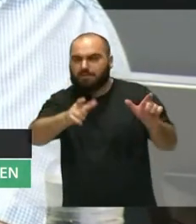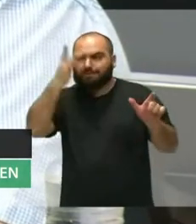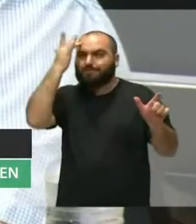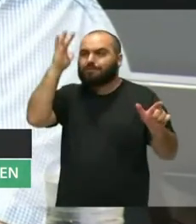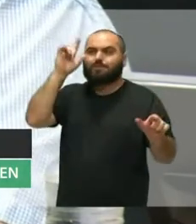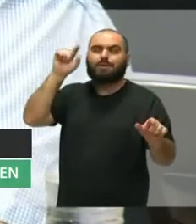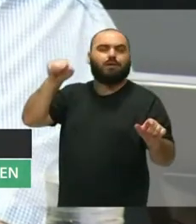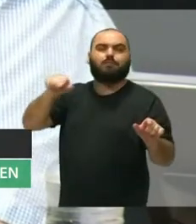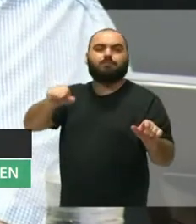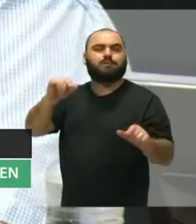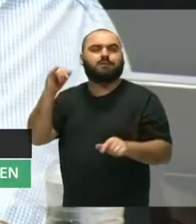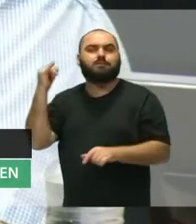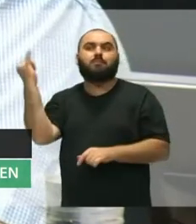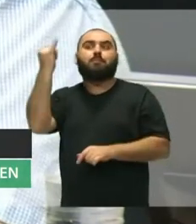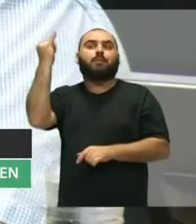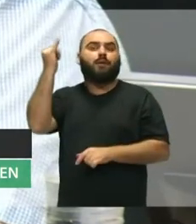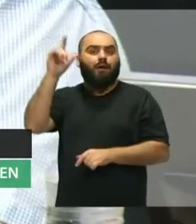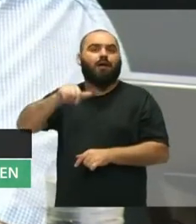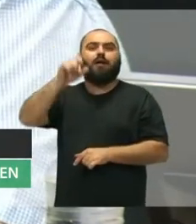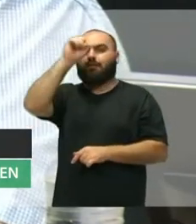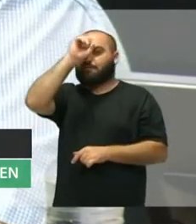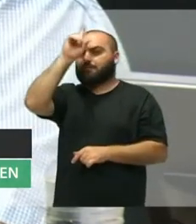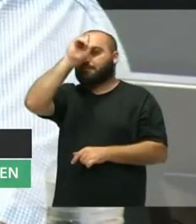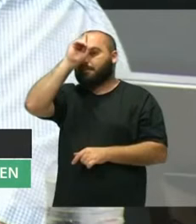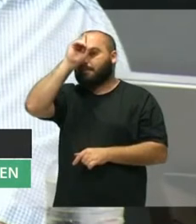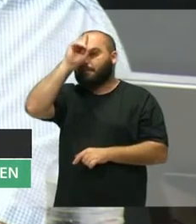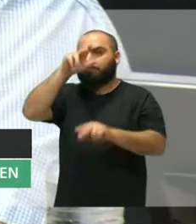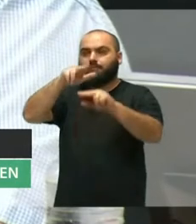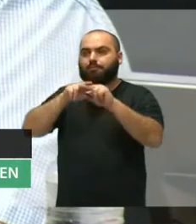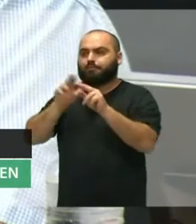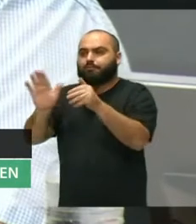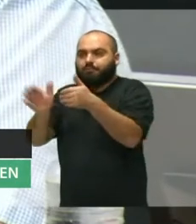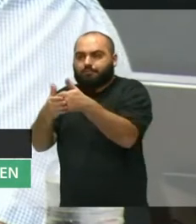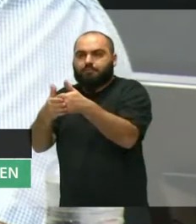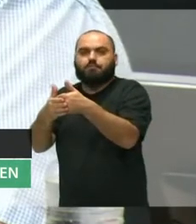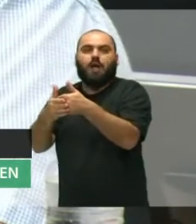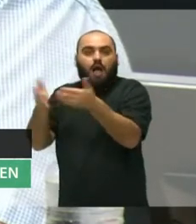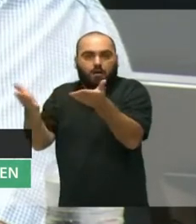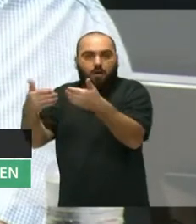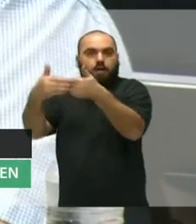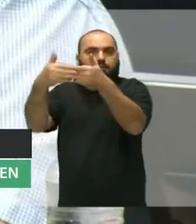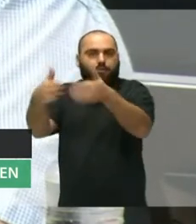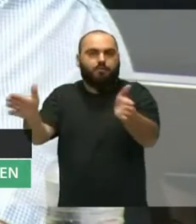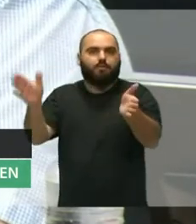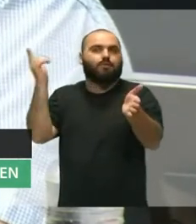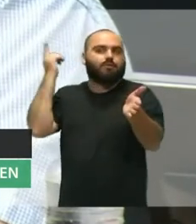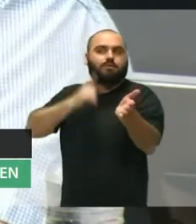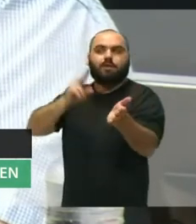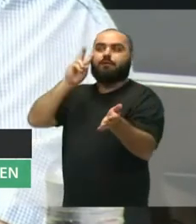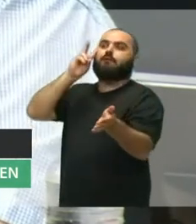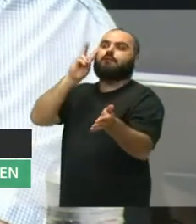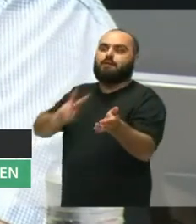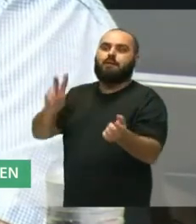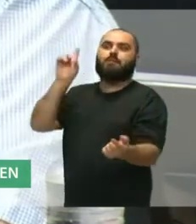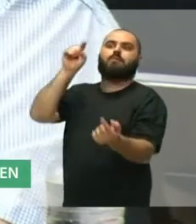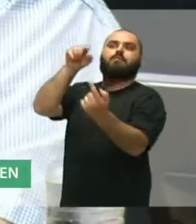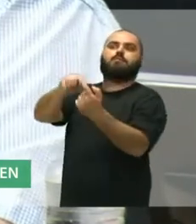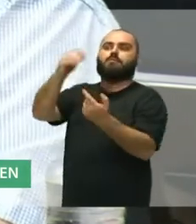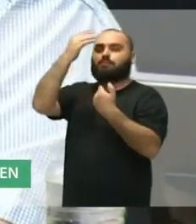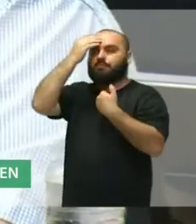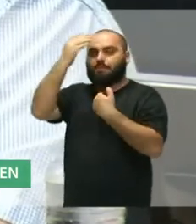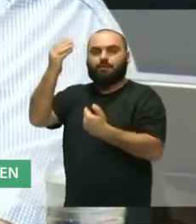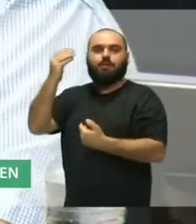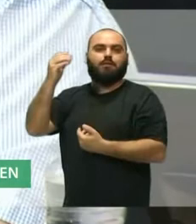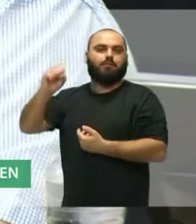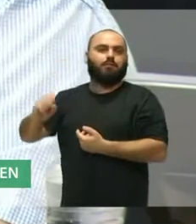instituições, nós jamais atingiremos os nossos objetivos. Então, obrigado por essa oportunidade e tenho certeza